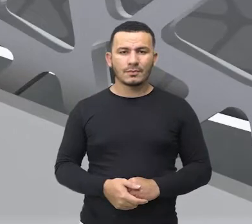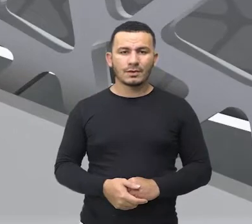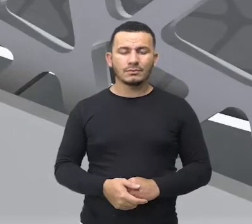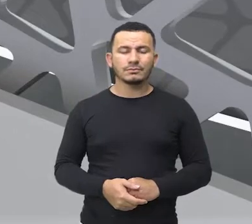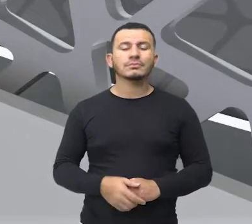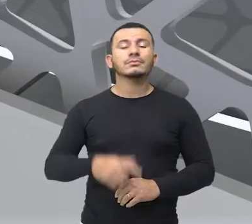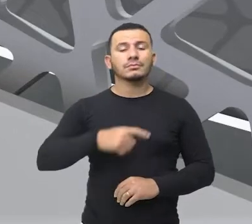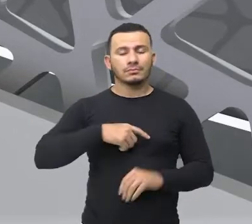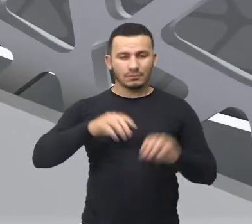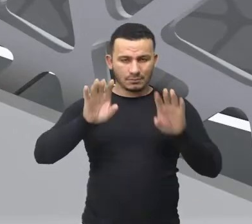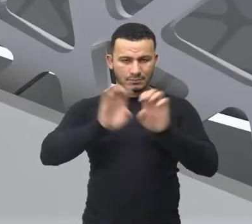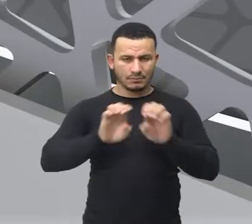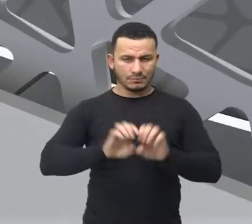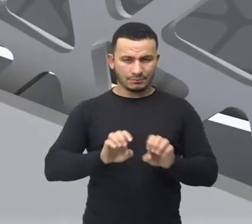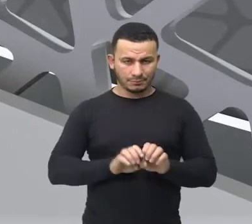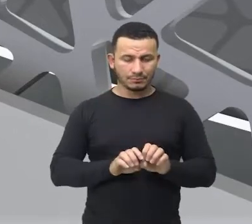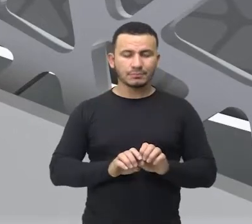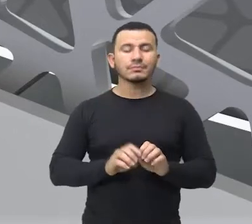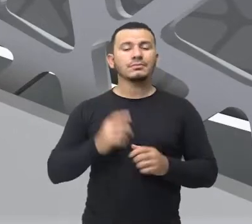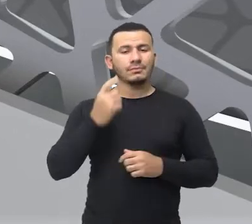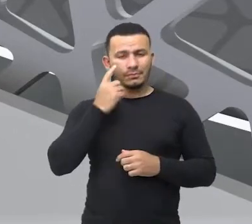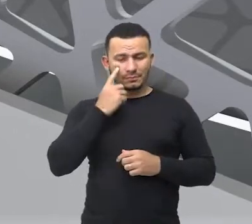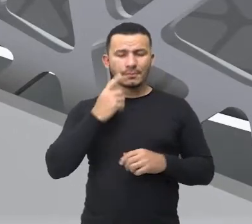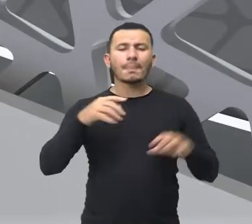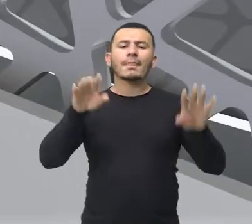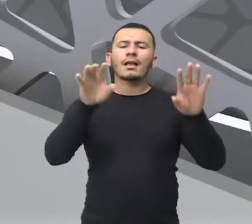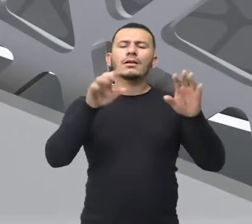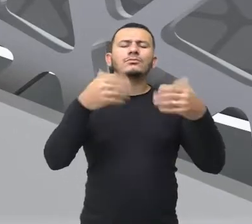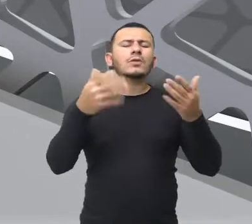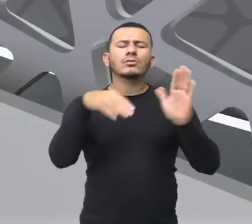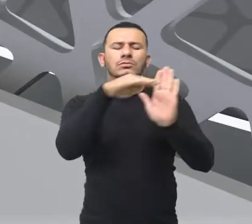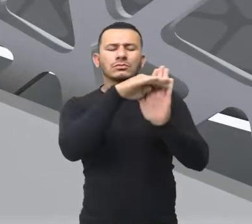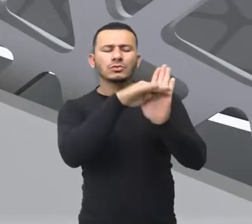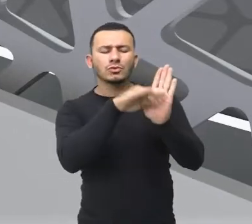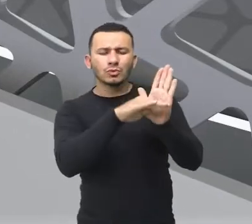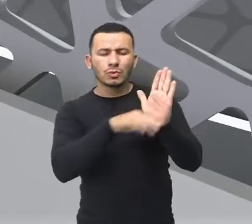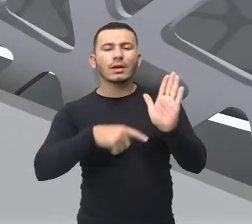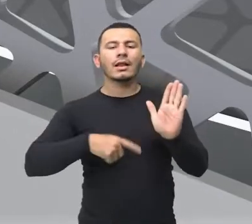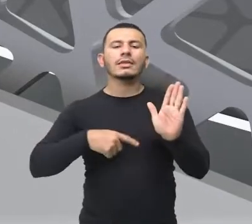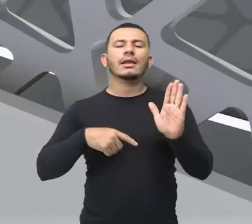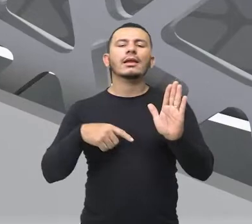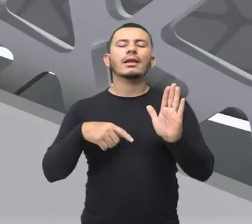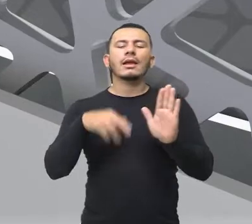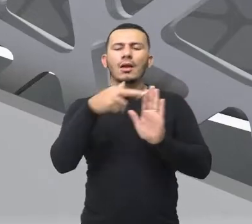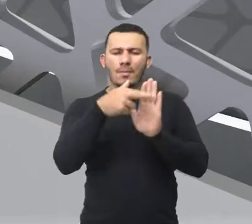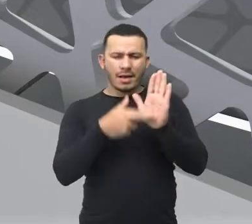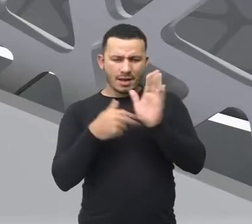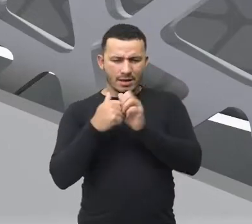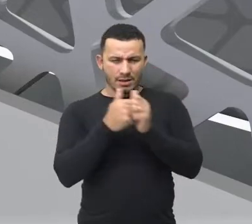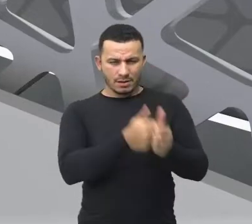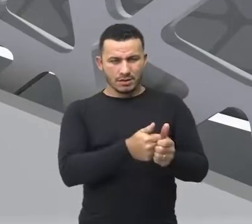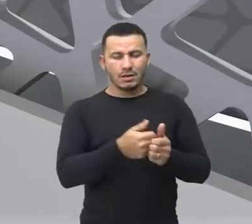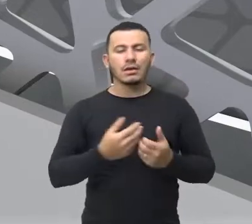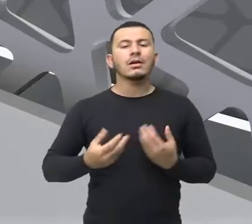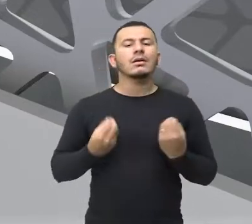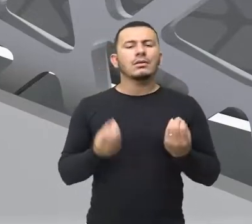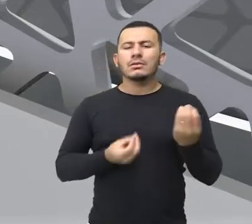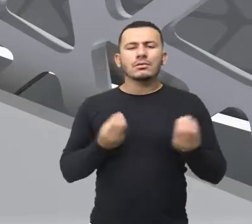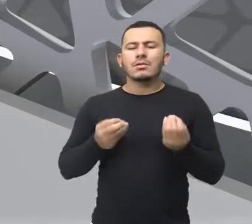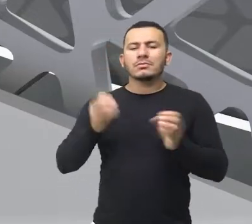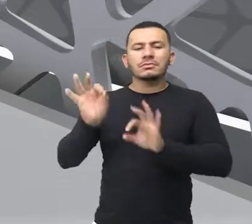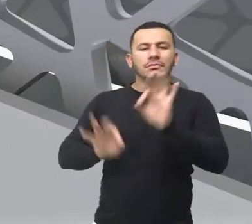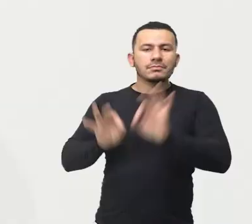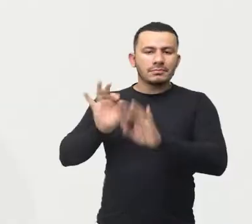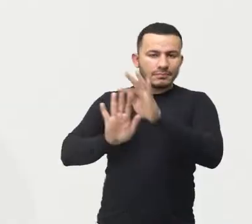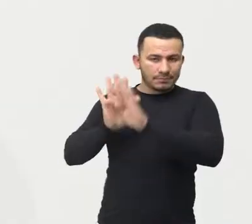uma estrutura. Observem que a estrutura de uma notícia, ela segue um certo padrão. Então, como é a organização desse texto,